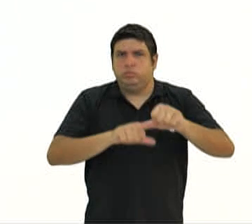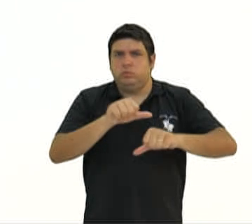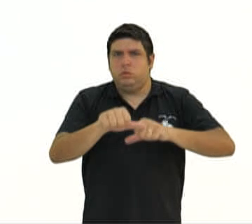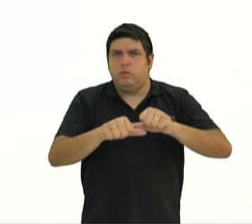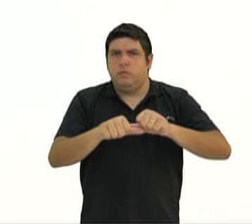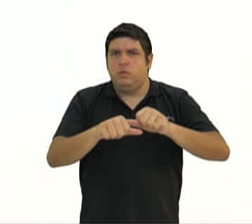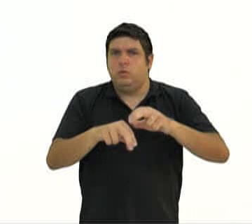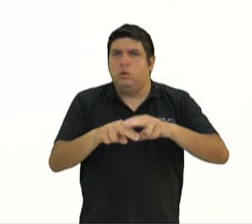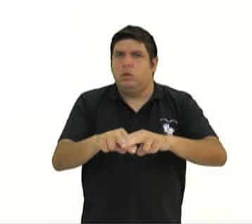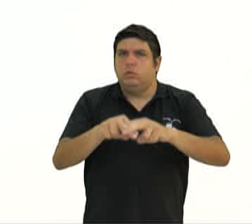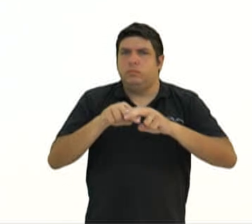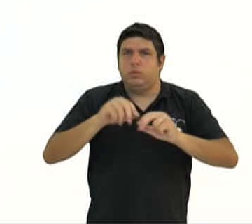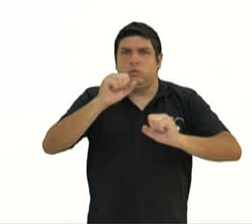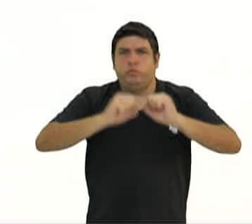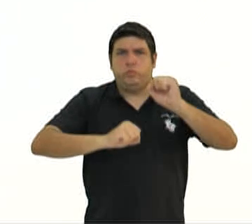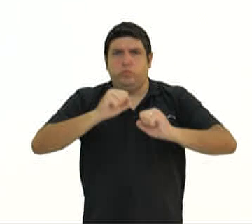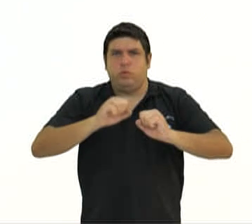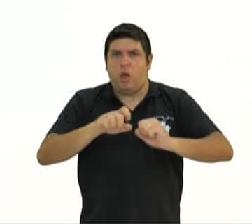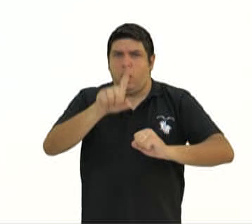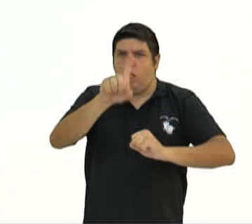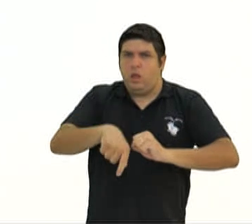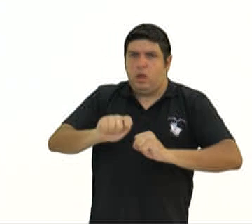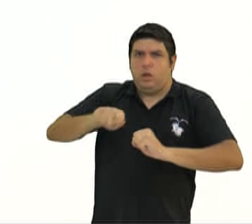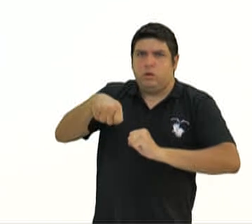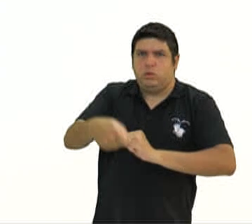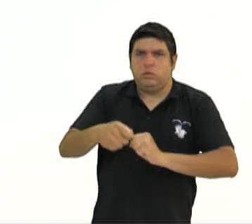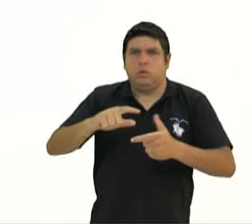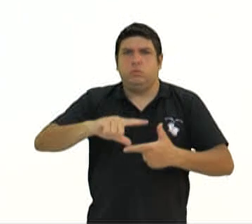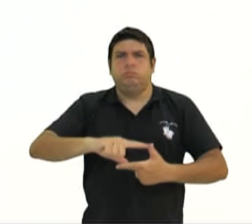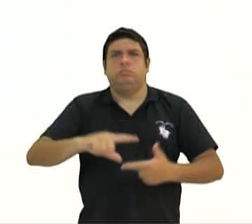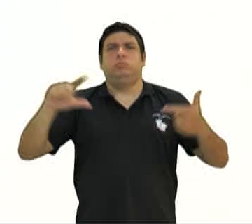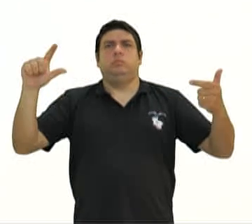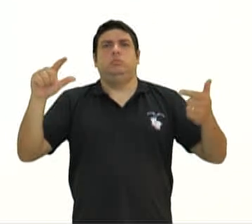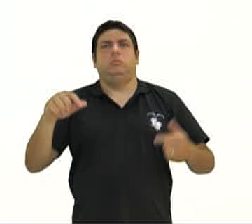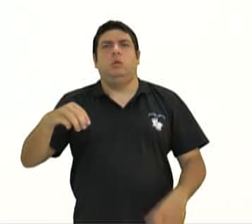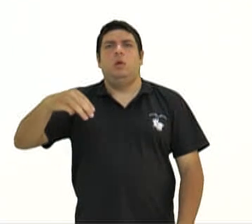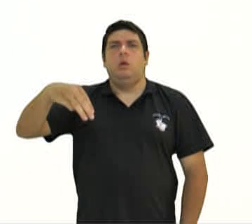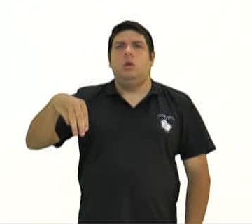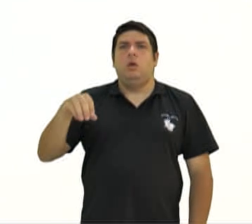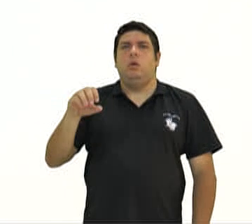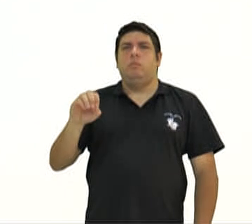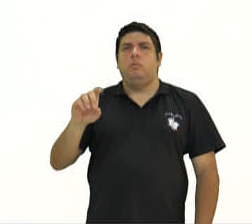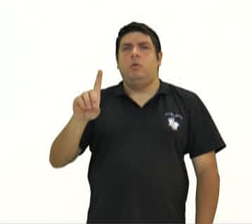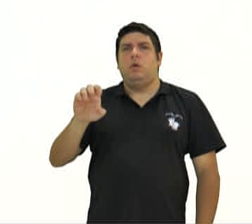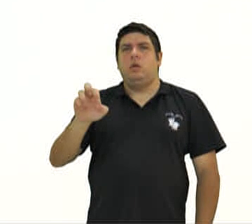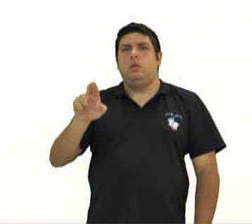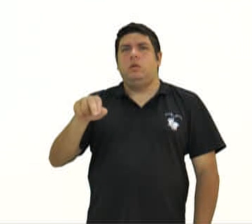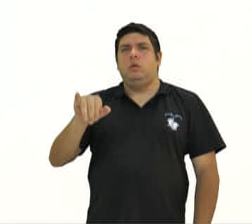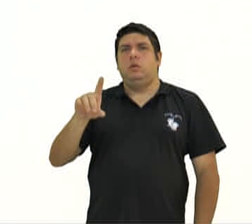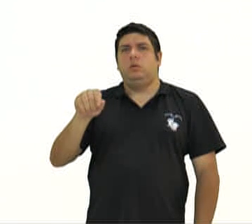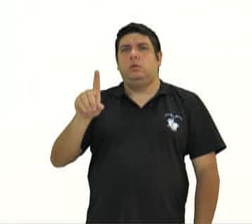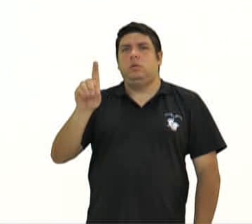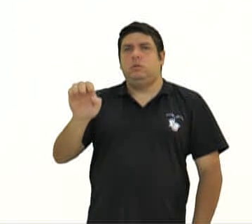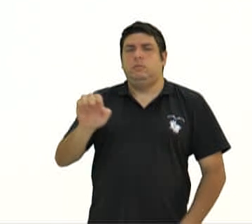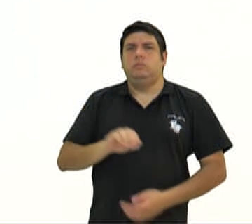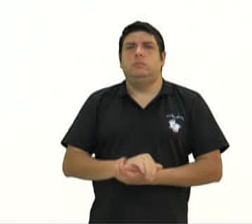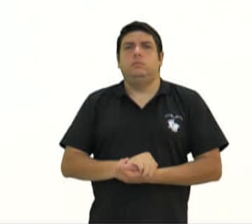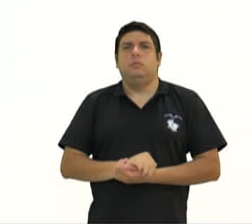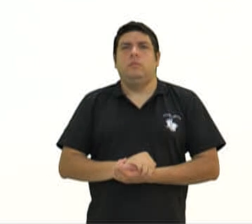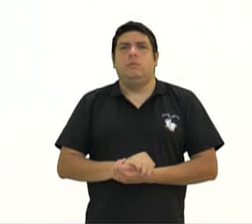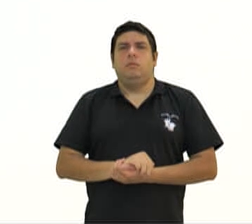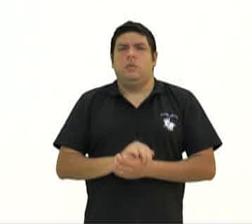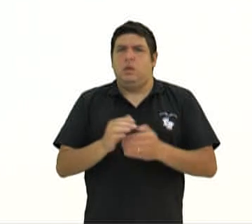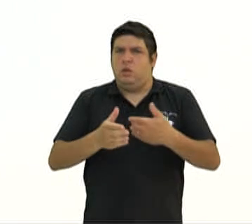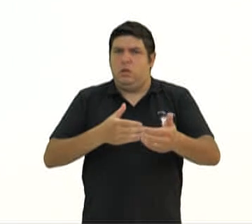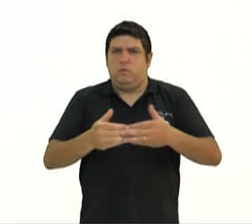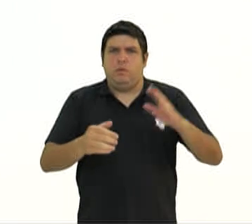da modernidade. Então, quando a gente pensa na indústria, tanto no Brasil quanto em outras partes do mundo,